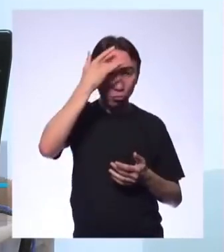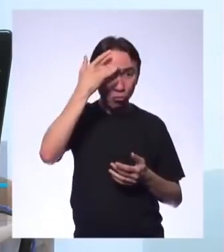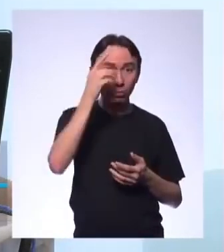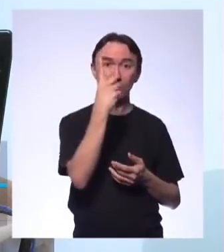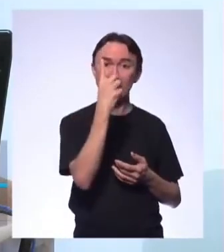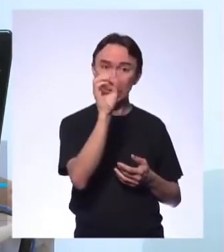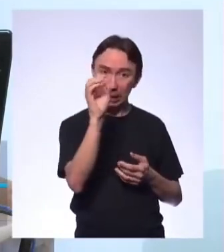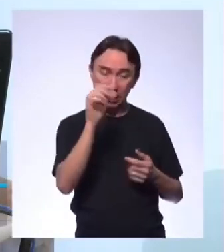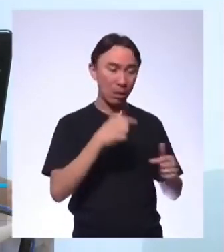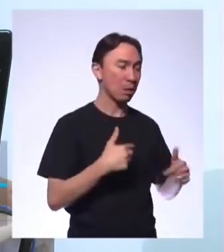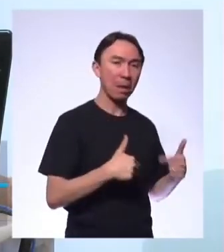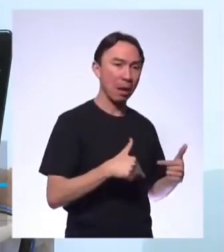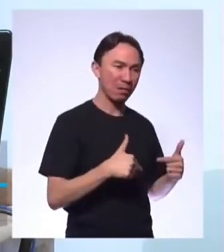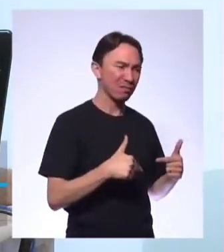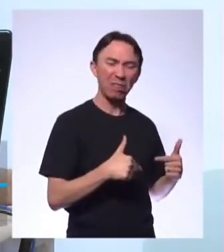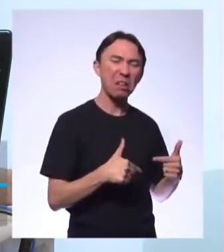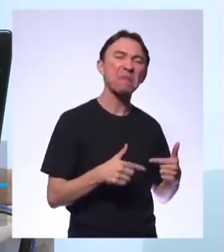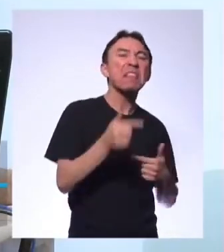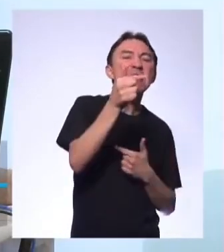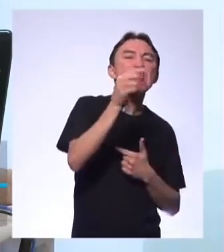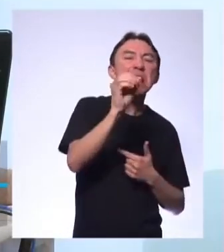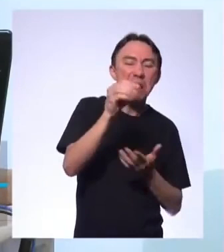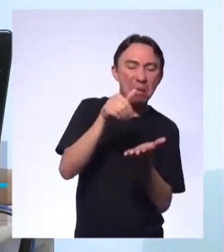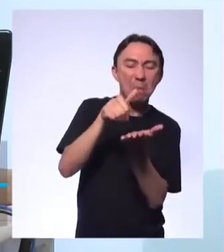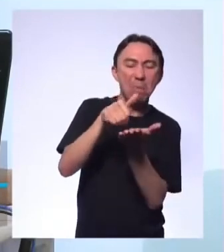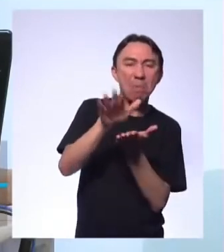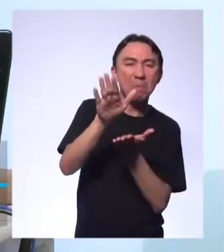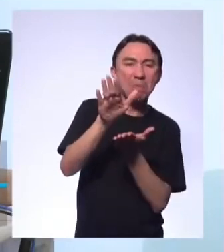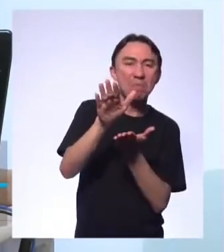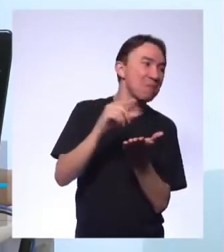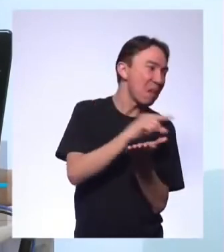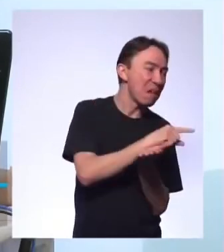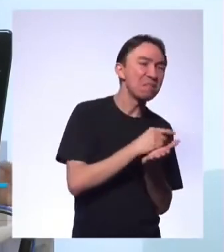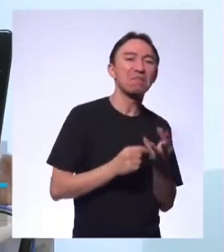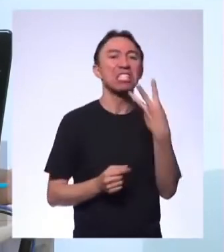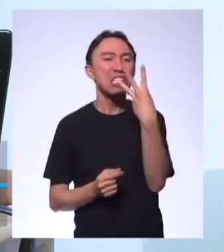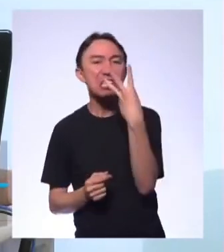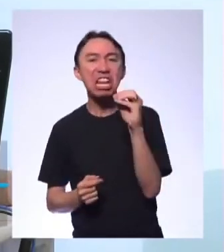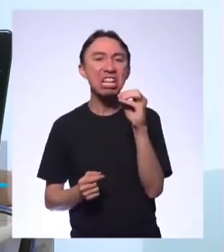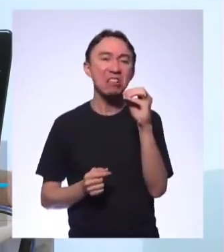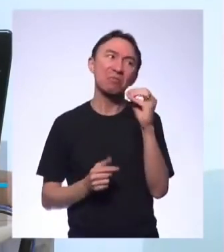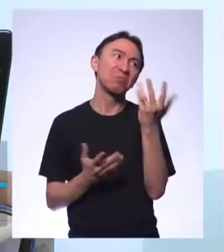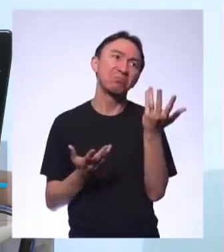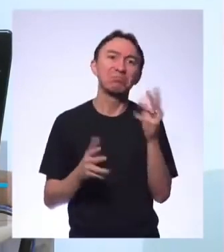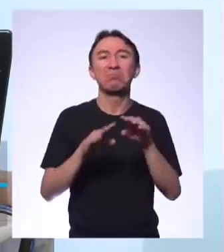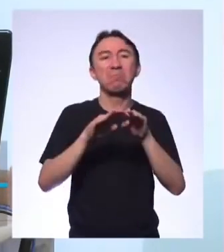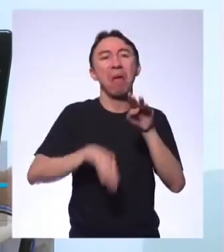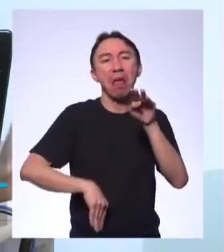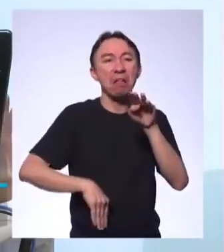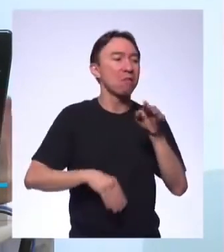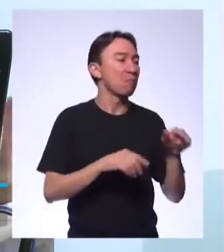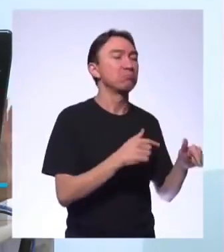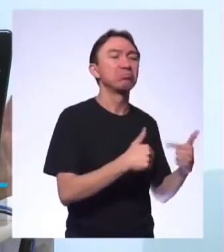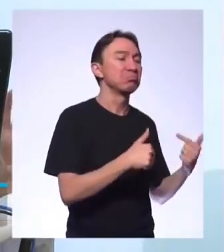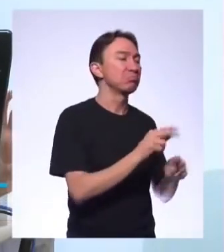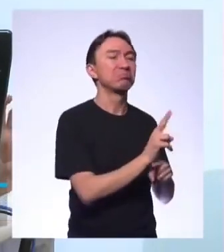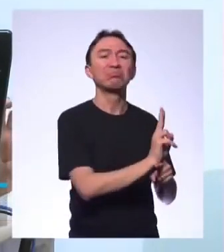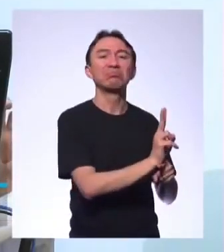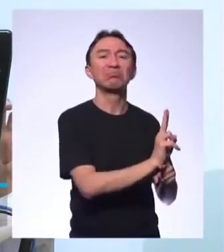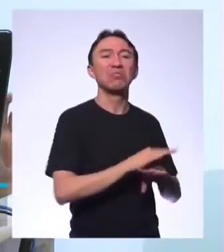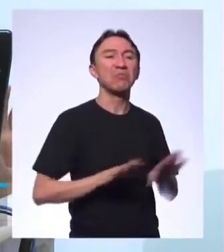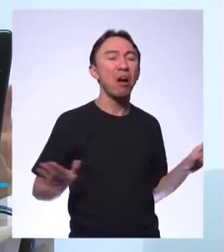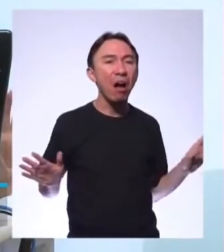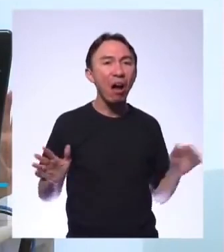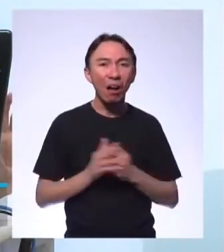vão pastorear as minhas ovelhas, às vezes até menos que isso, né? E aí a gente tem uma outra consequência dessa massa